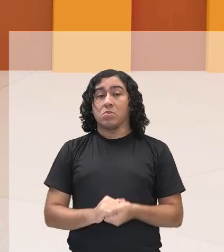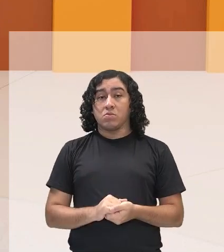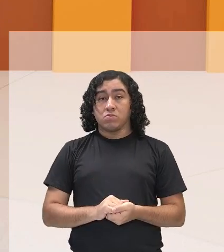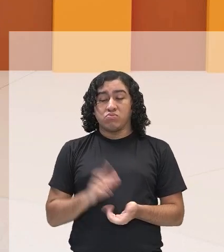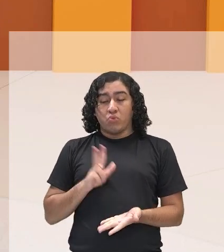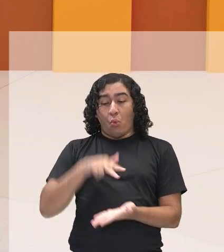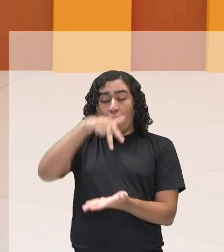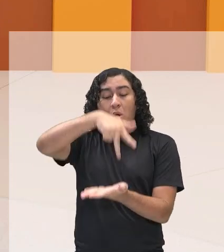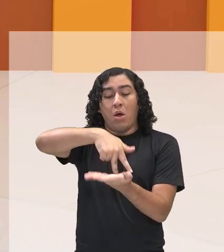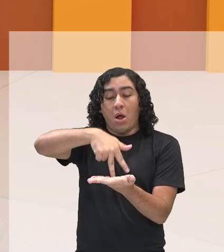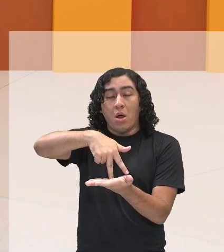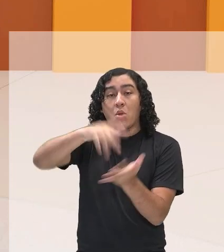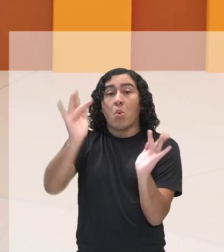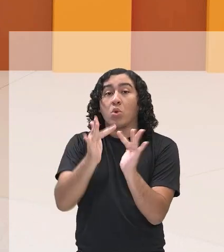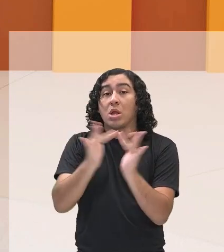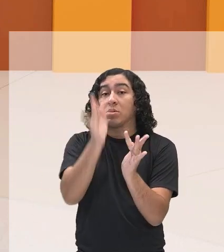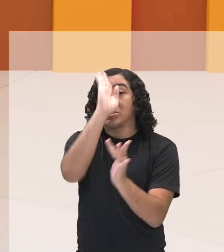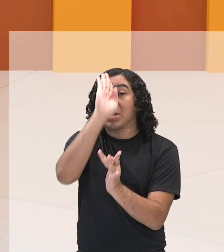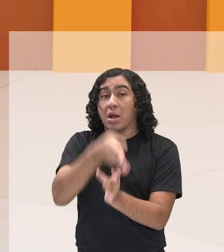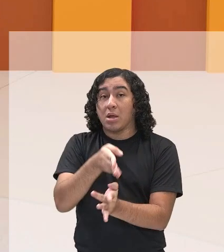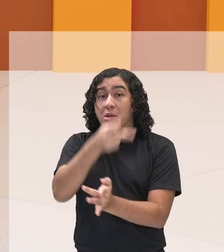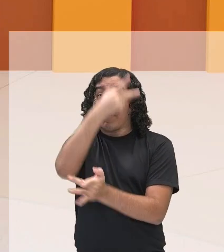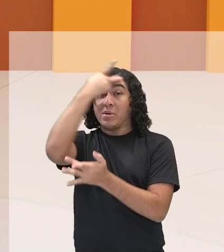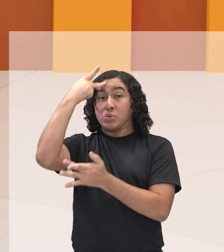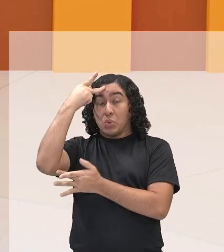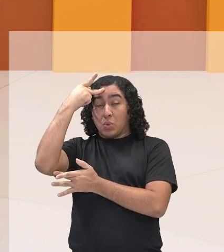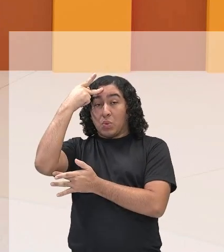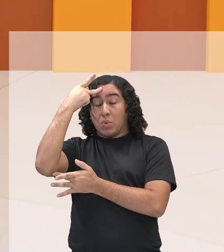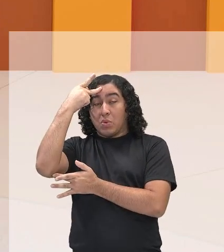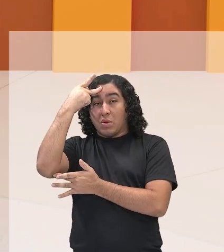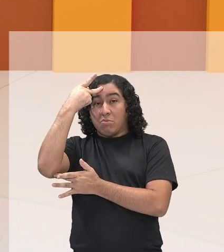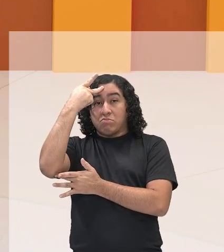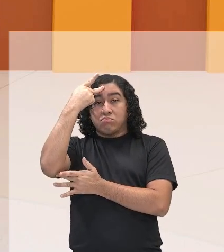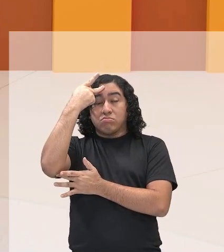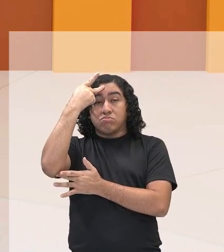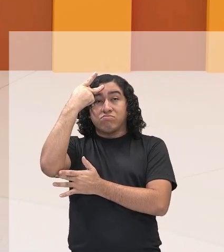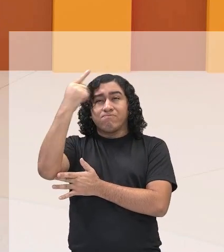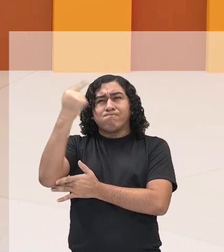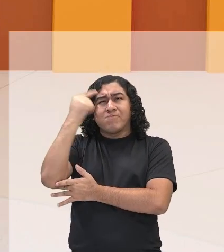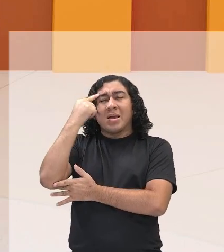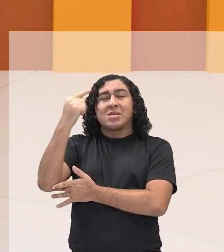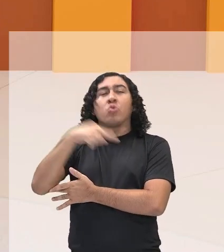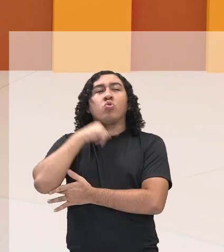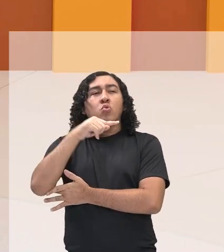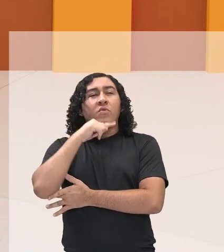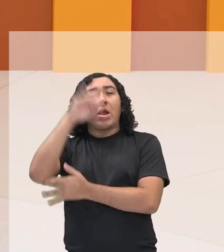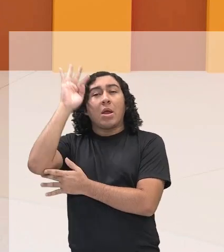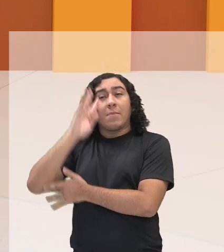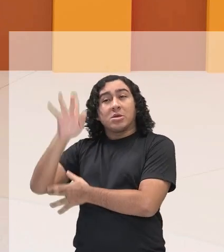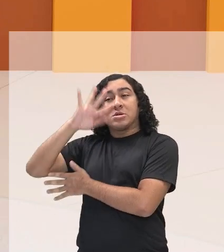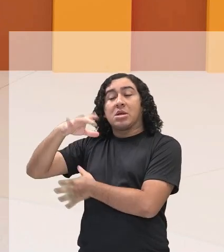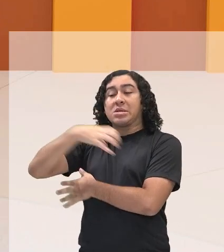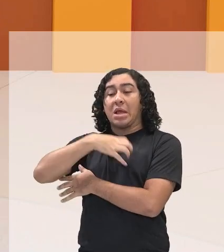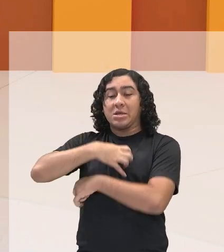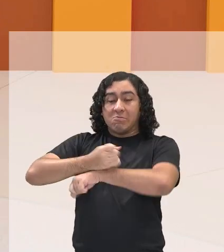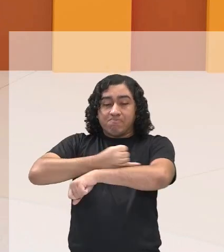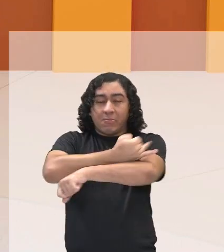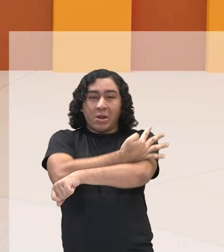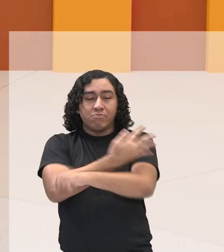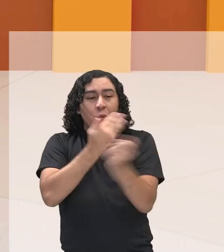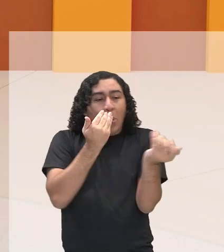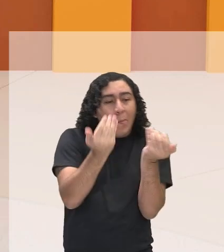em contato com o mundo. Ele questiona esse mundo, ele sente, ele imagina, ele